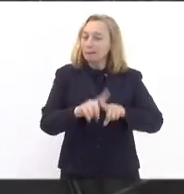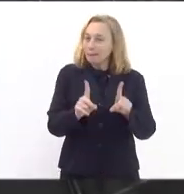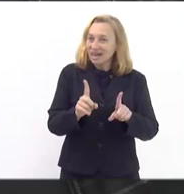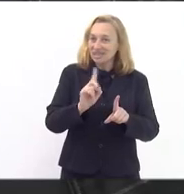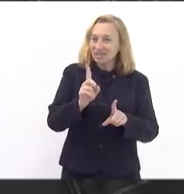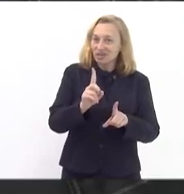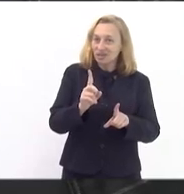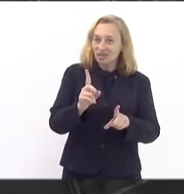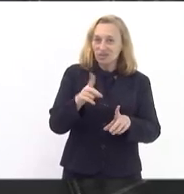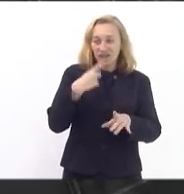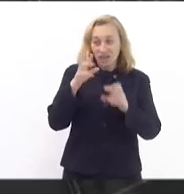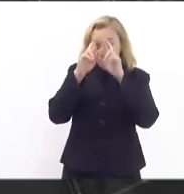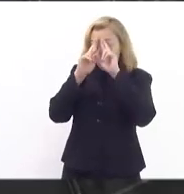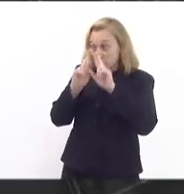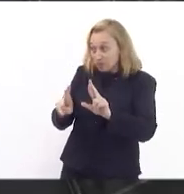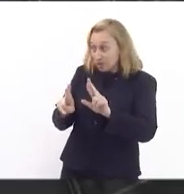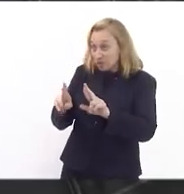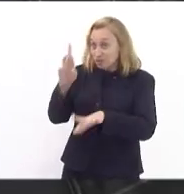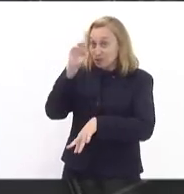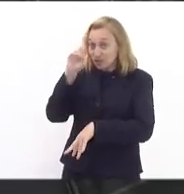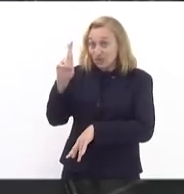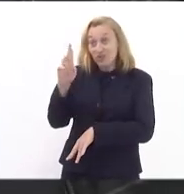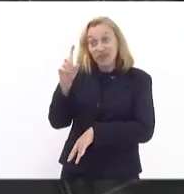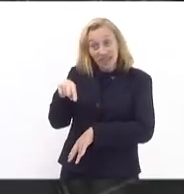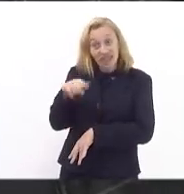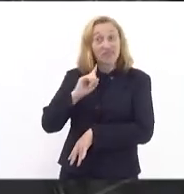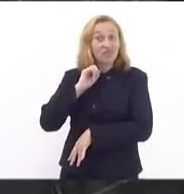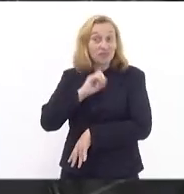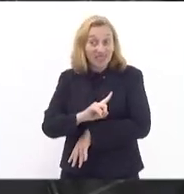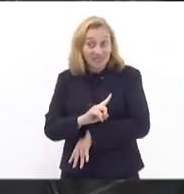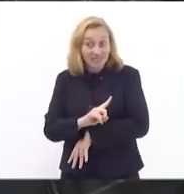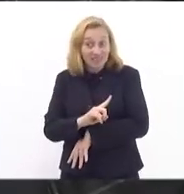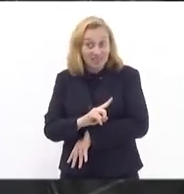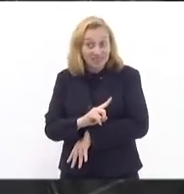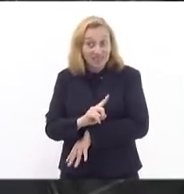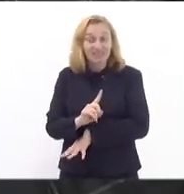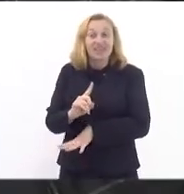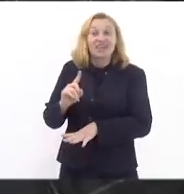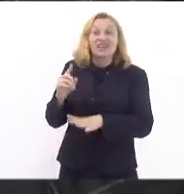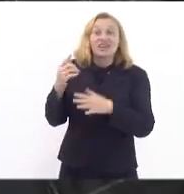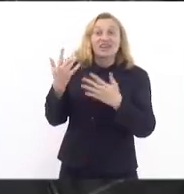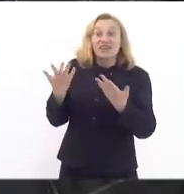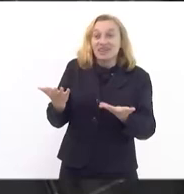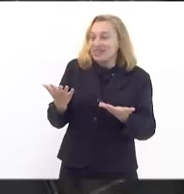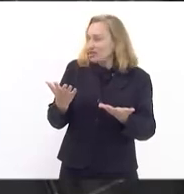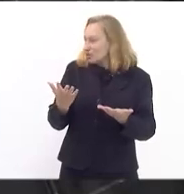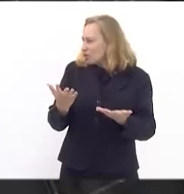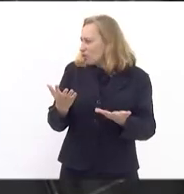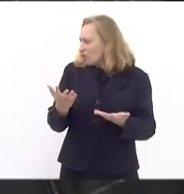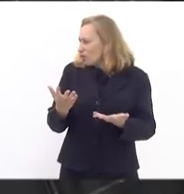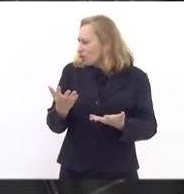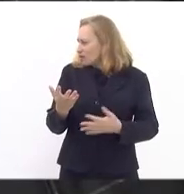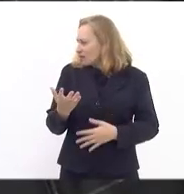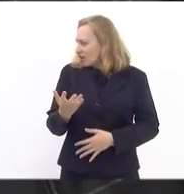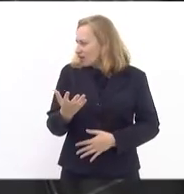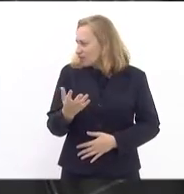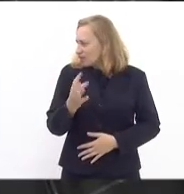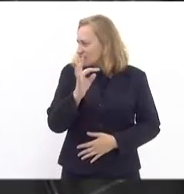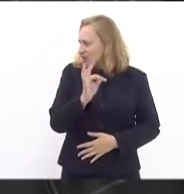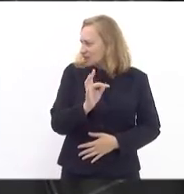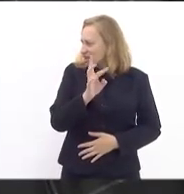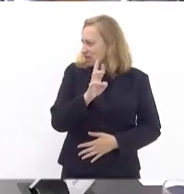comissão parlamentar de respeitando vossa excelência que é é saudações tricolores pouco chora né preferia